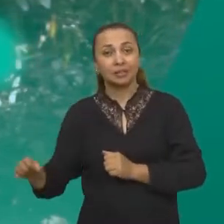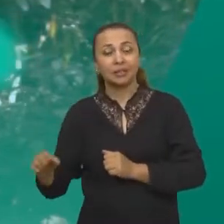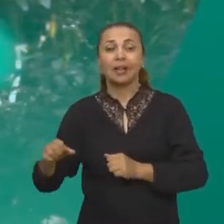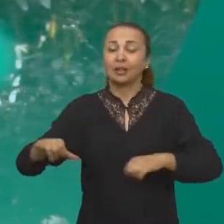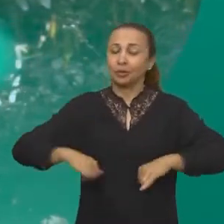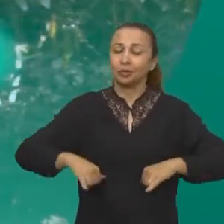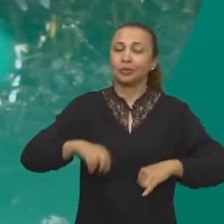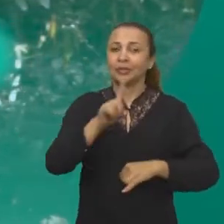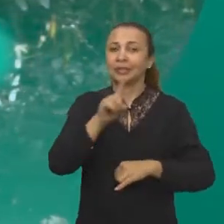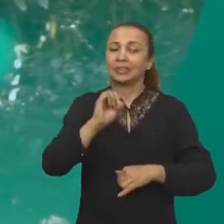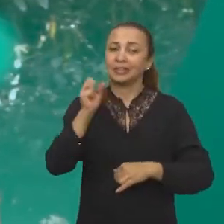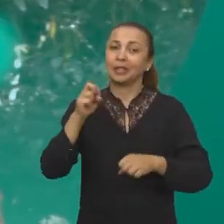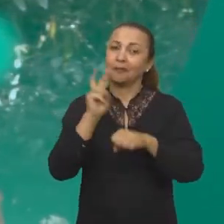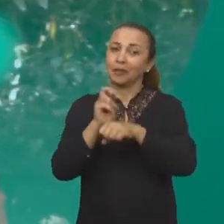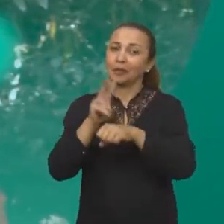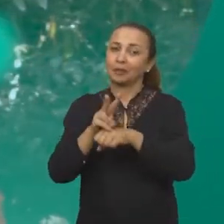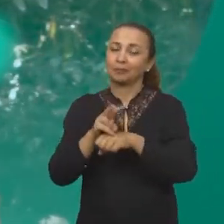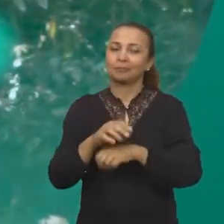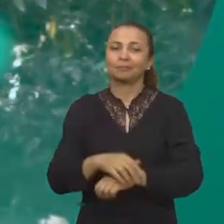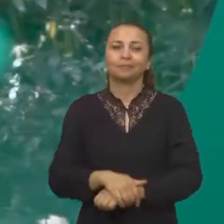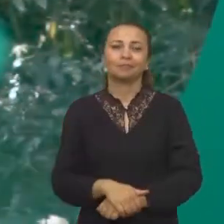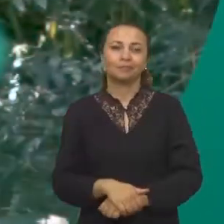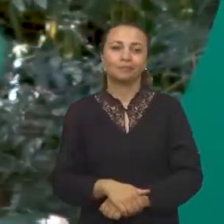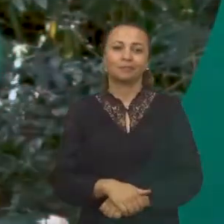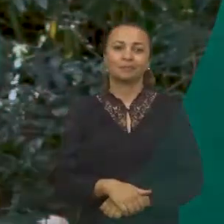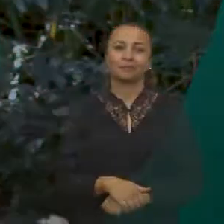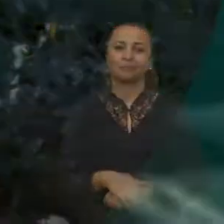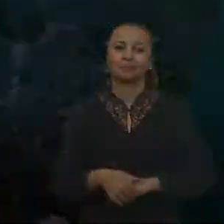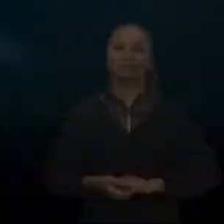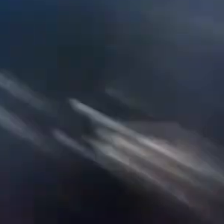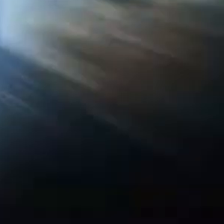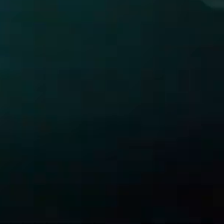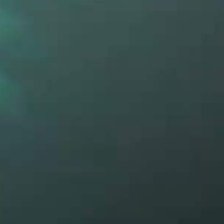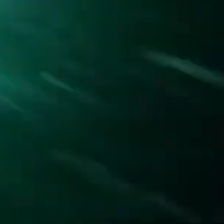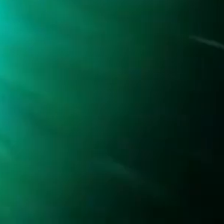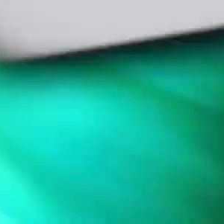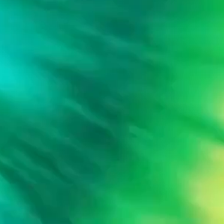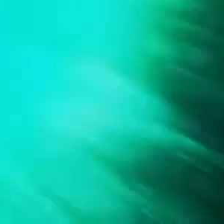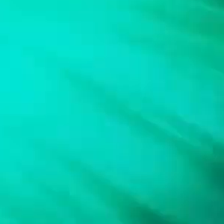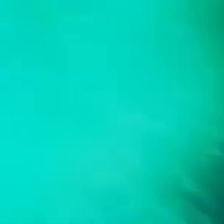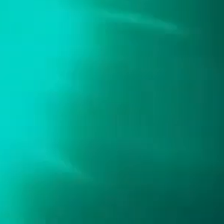crianças vítimas do Zika vírus. É depois do intervalo.